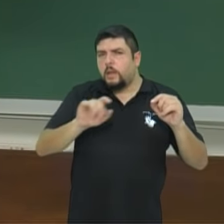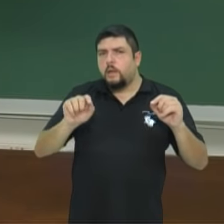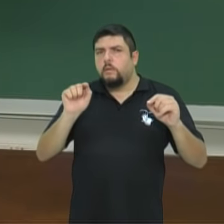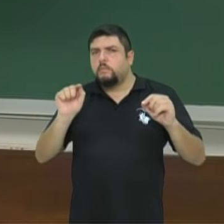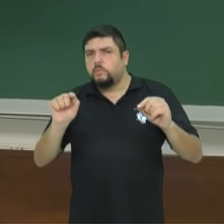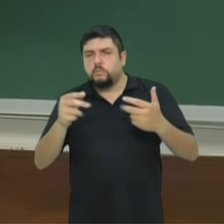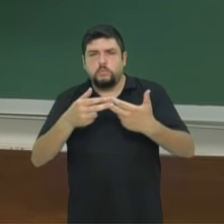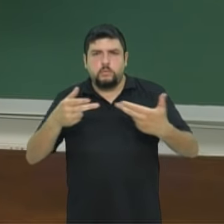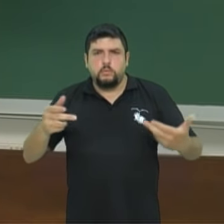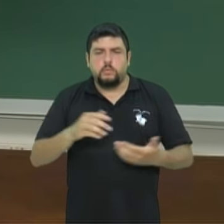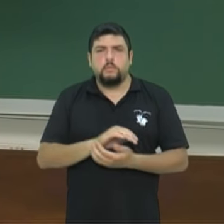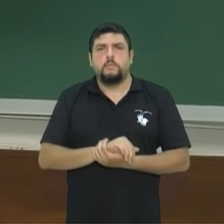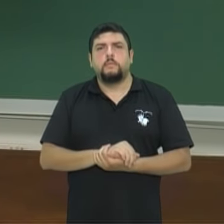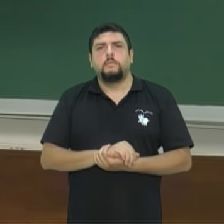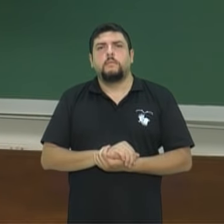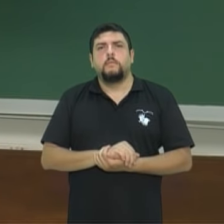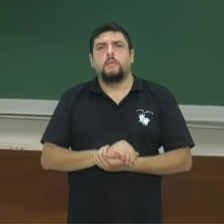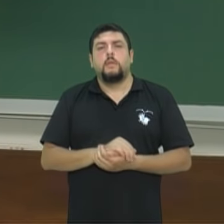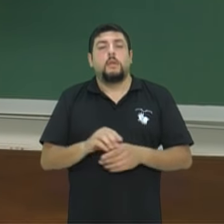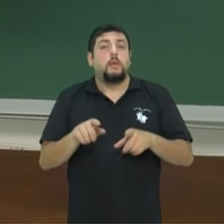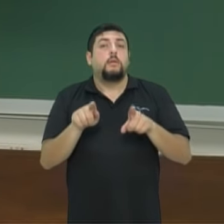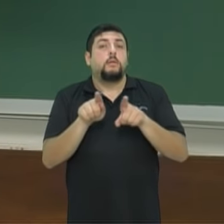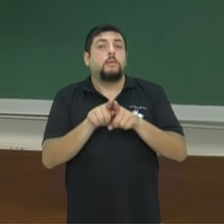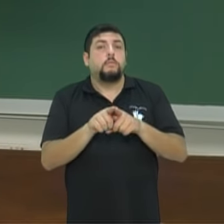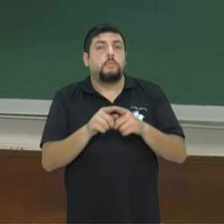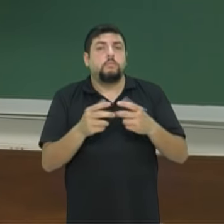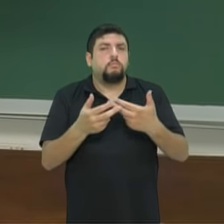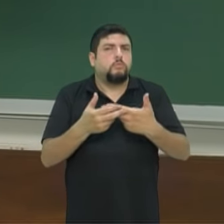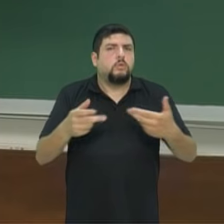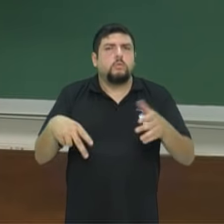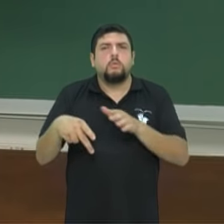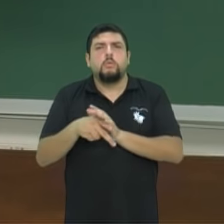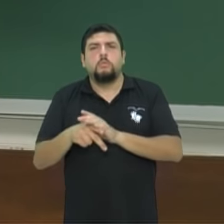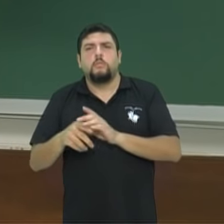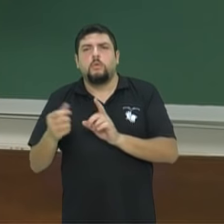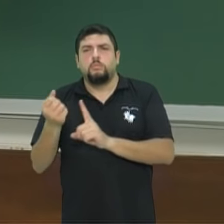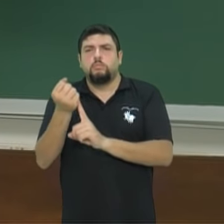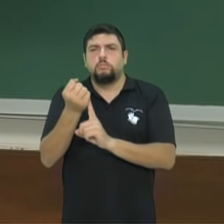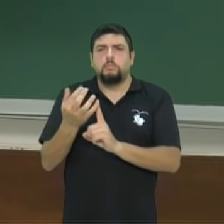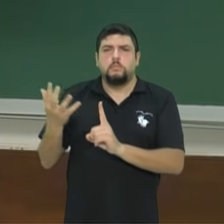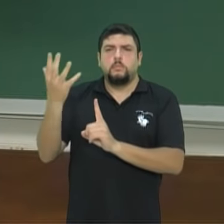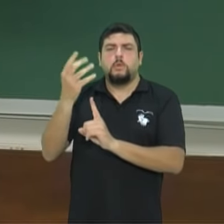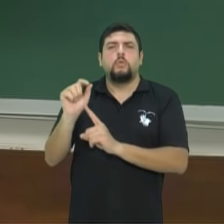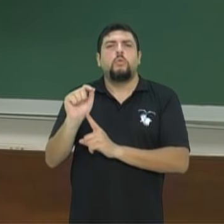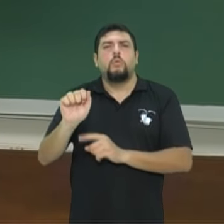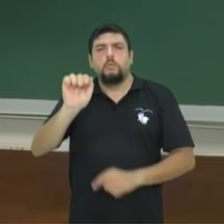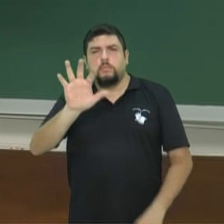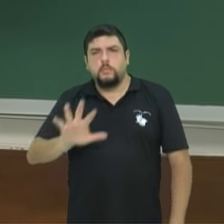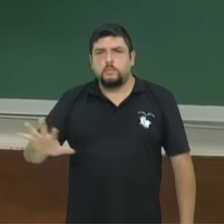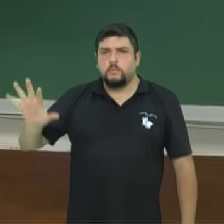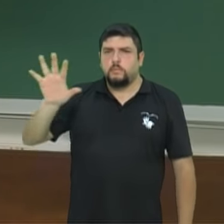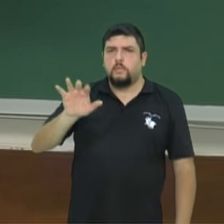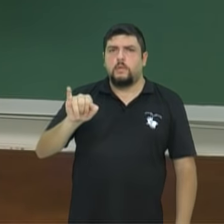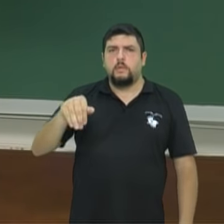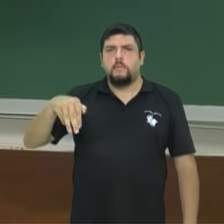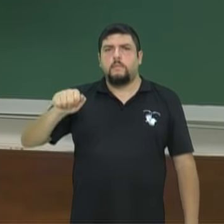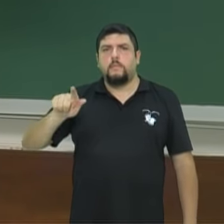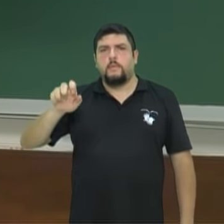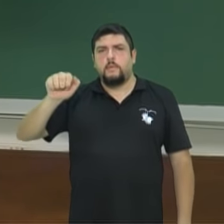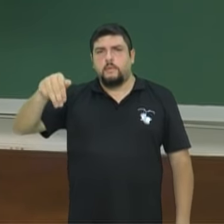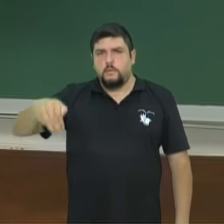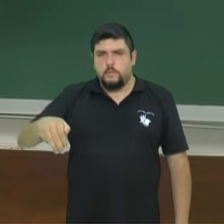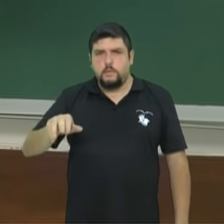E nós temos também os recursos que constituem os elementos da linguagem não verbal, que são as imagens, as expressões faciais